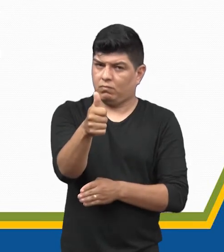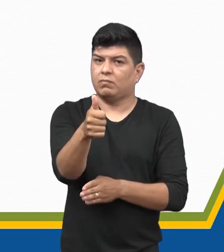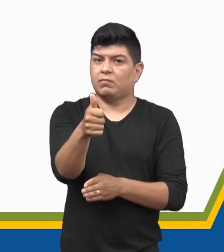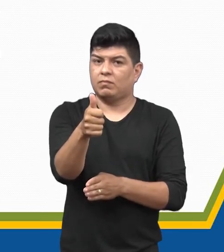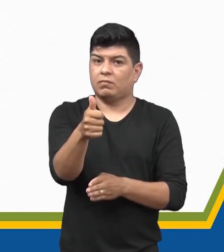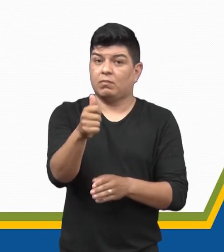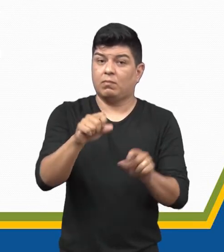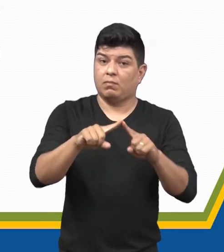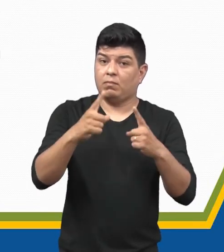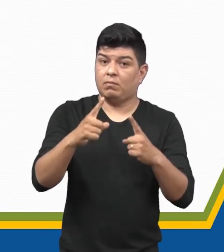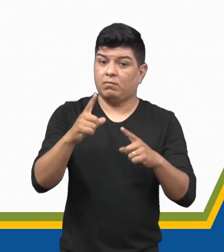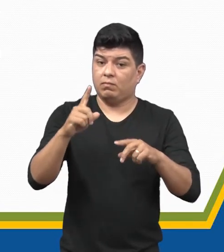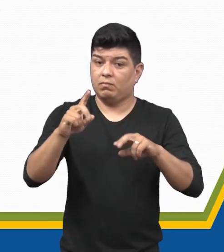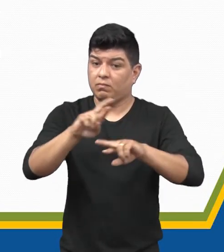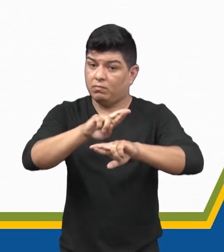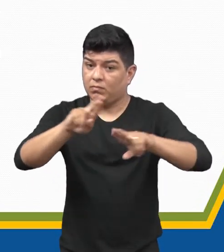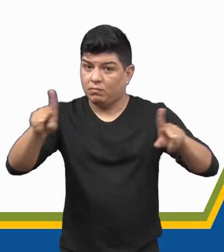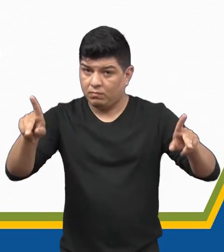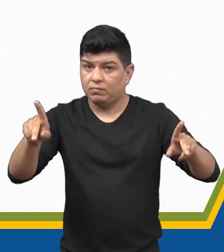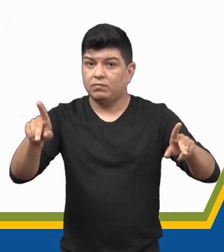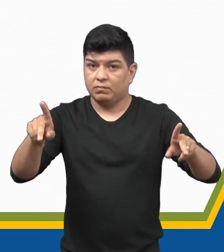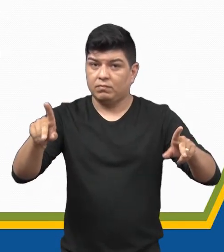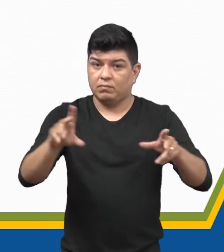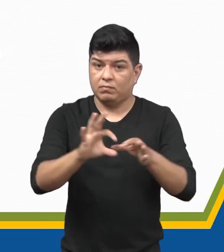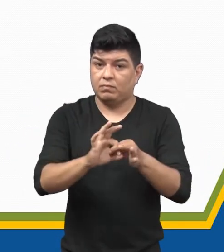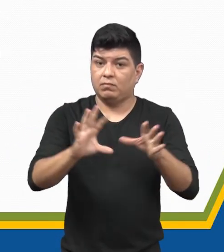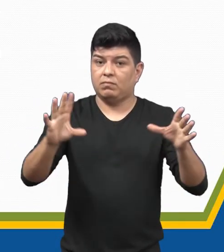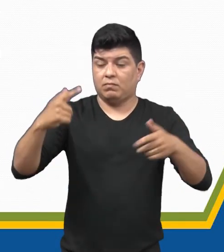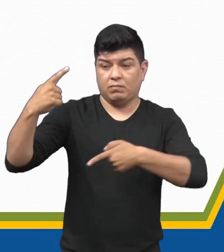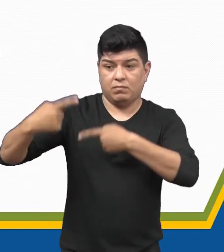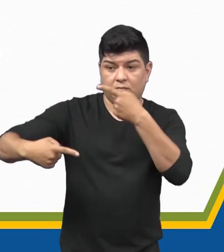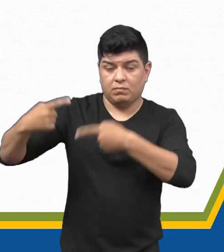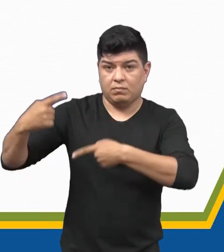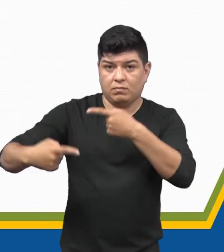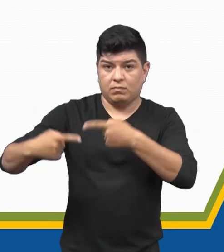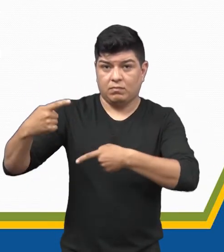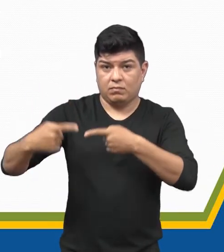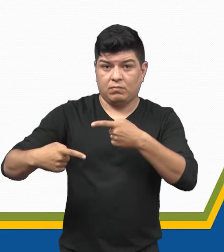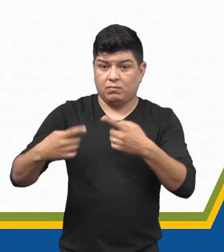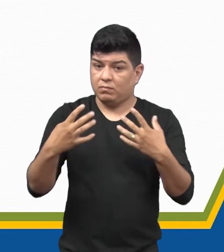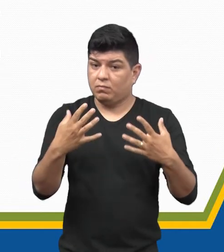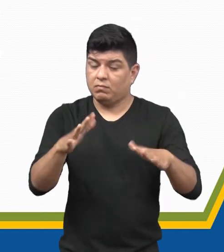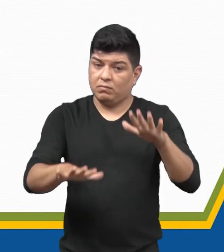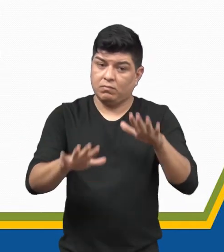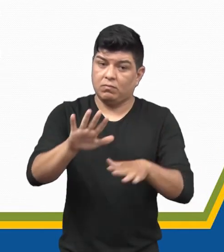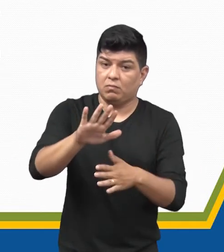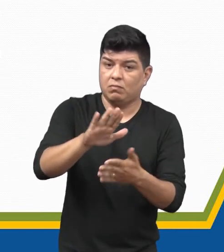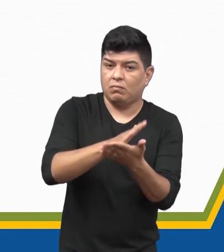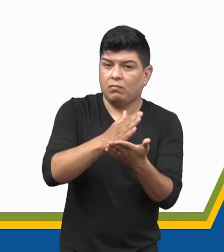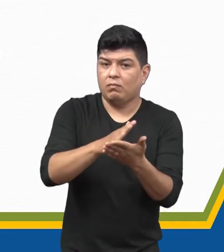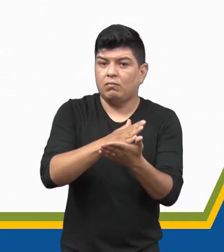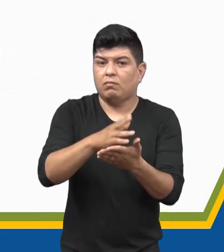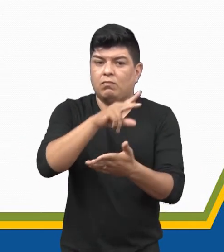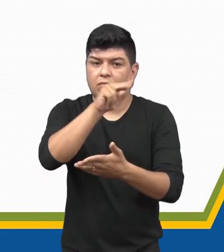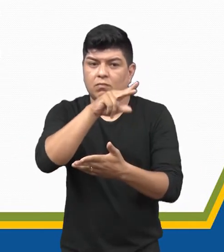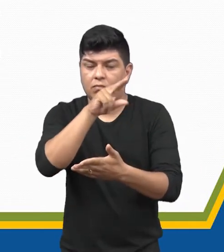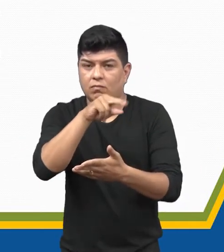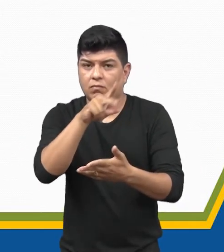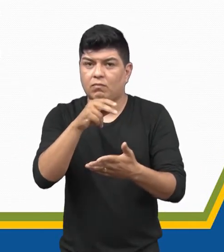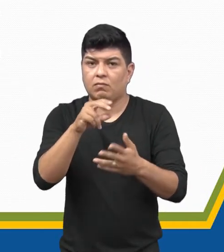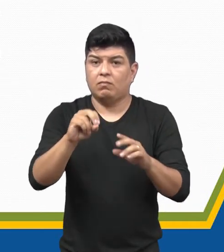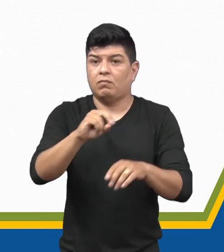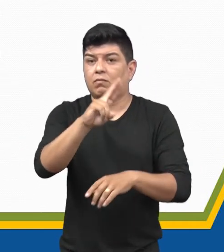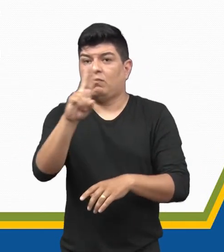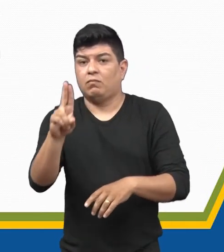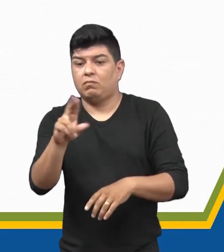ao contrário, se trata de uma deliberação política, toleram que qualquer um fale. De outro modo,